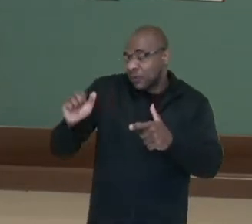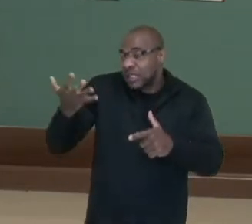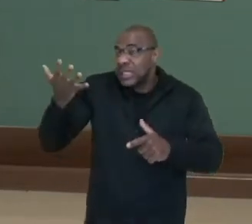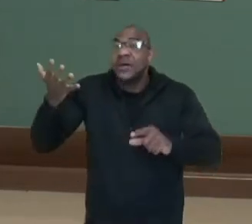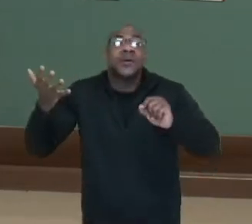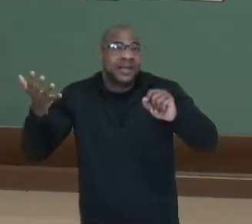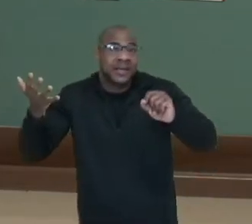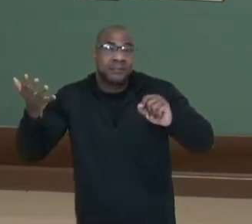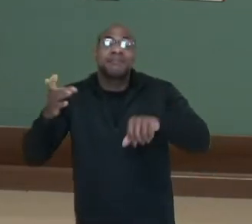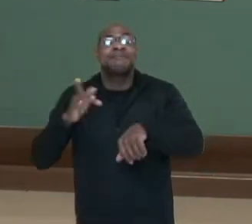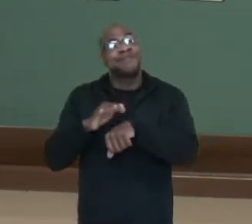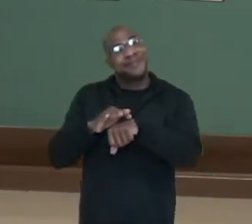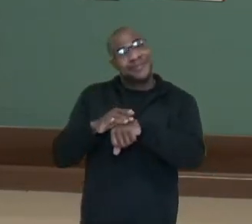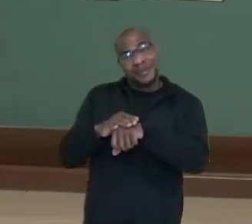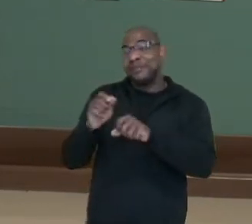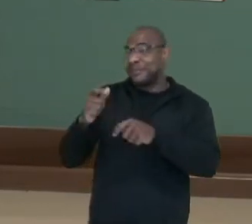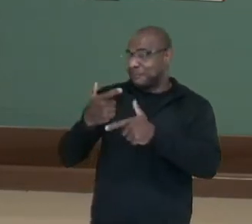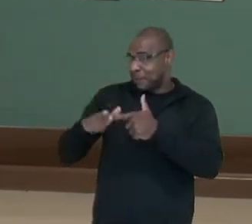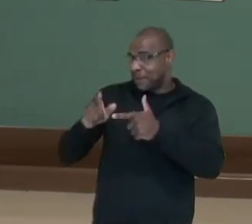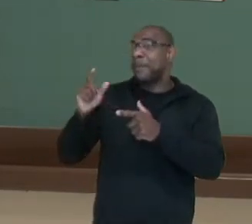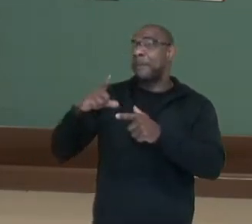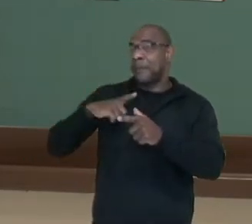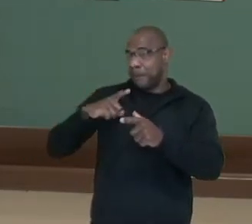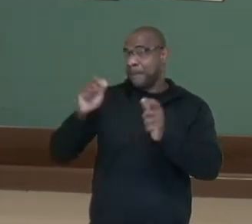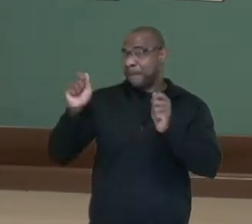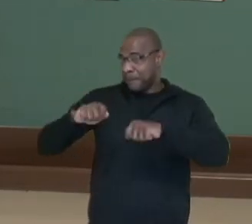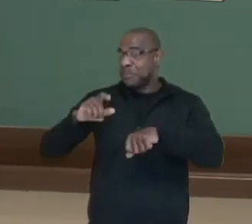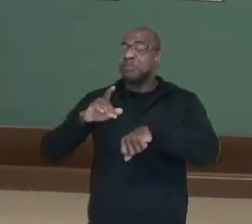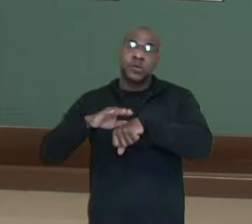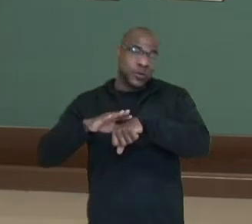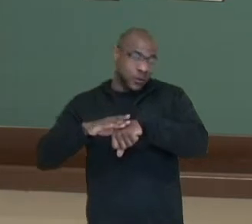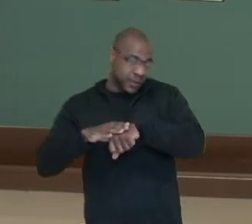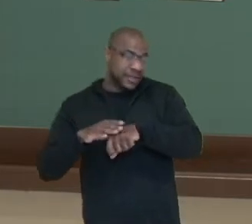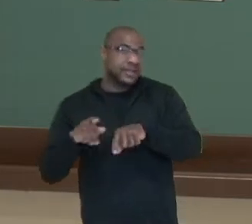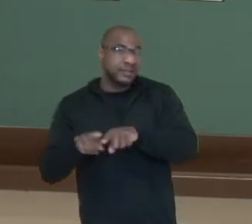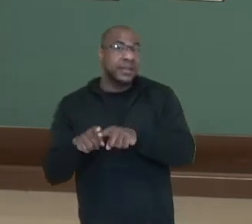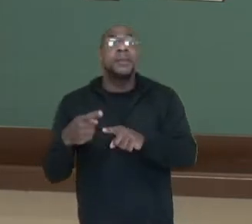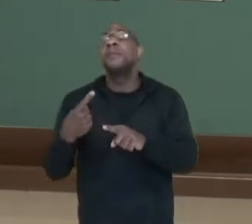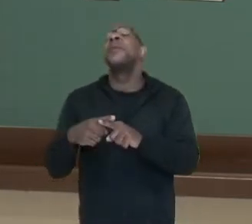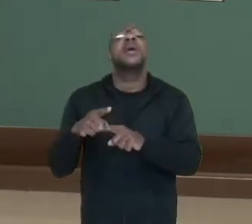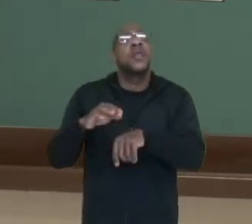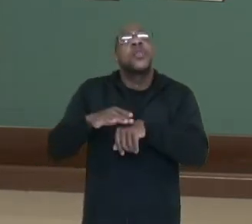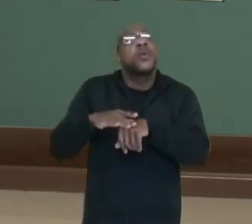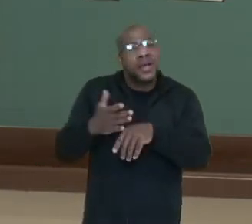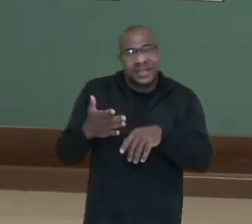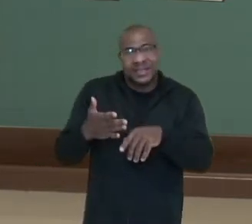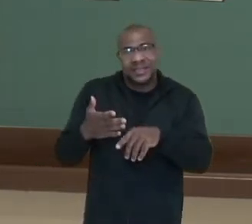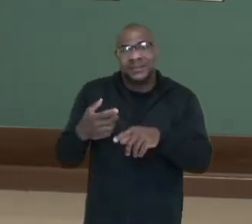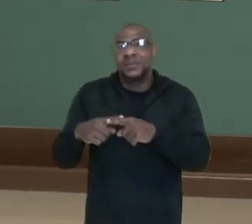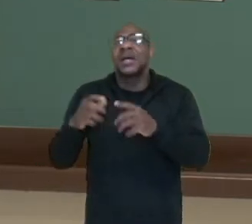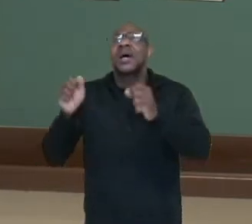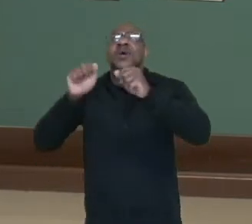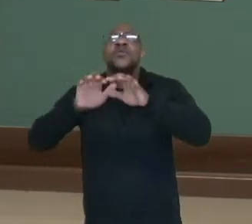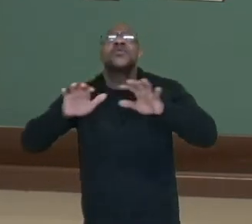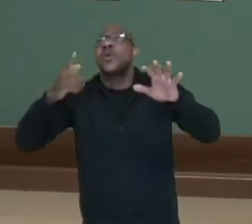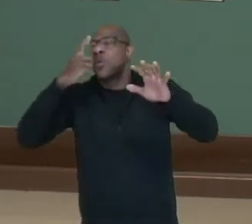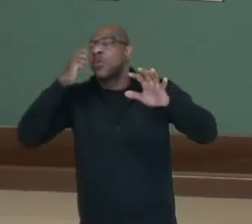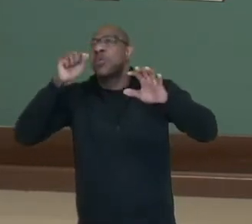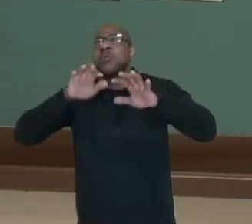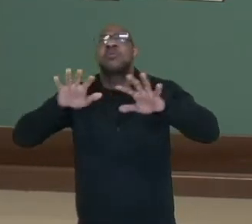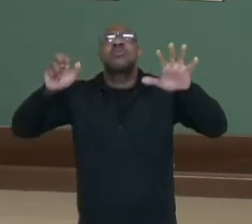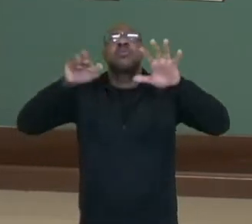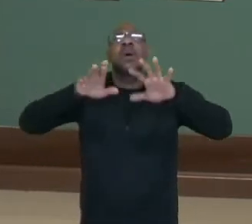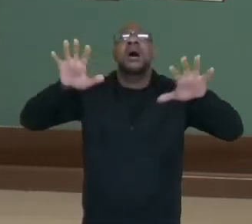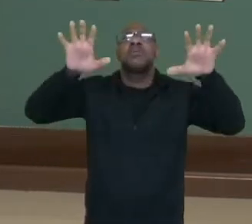ocorrer doenças. Isso mesmo, muitas doenças são provocadas por conta de ter ali uma atmosfera que está